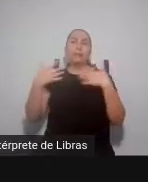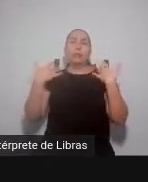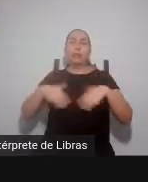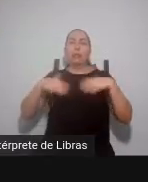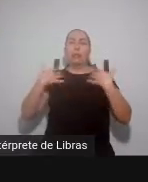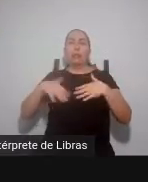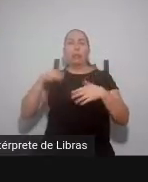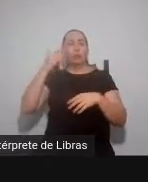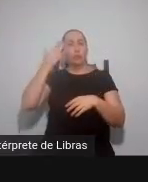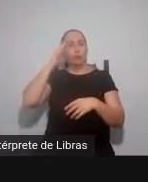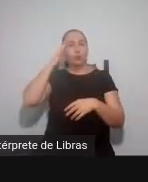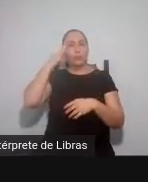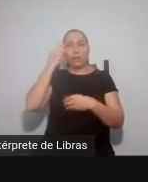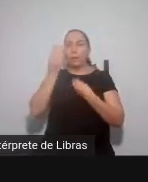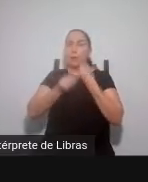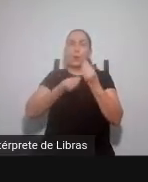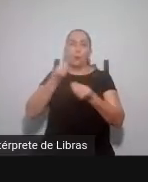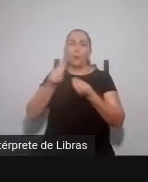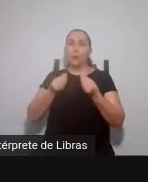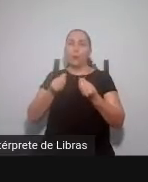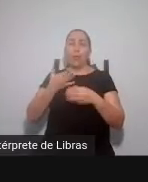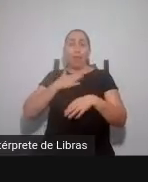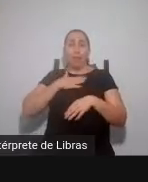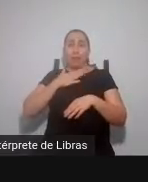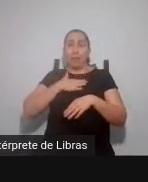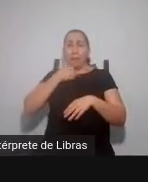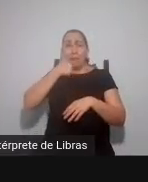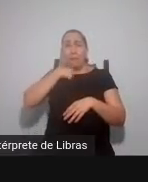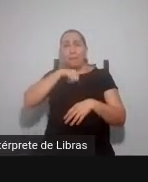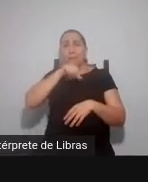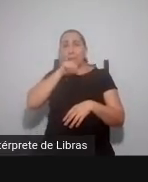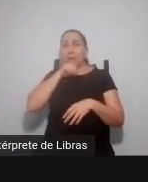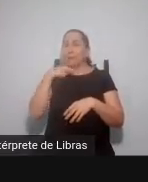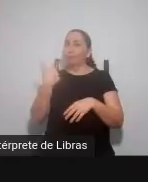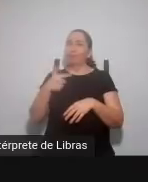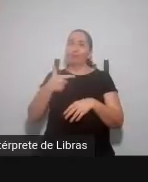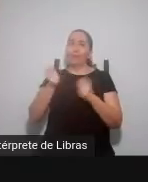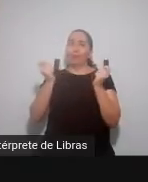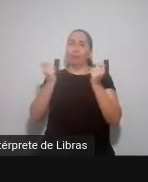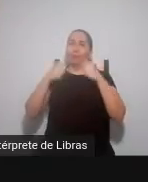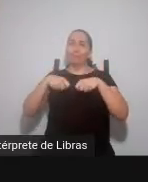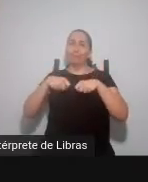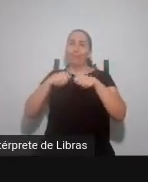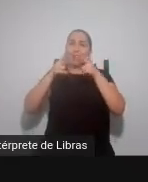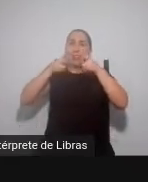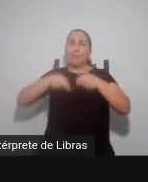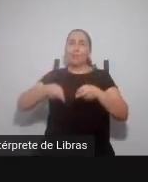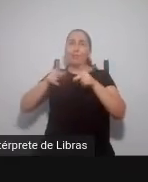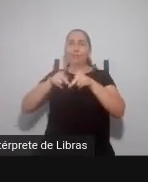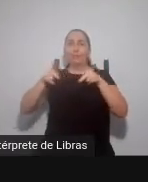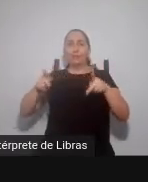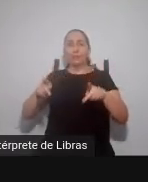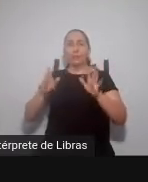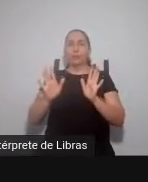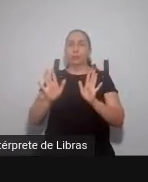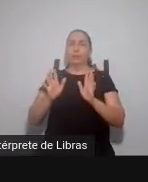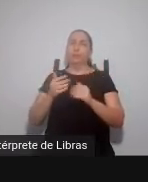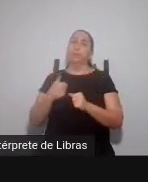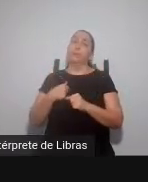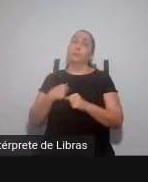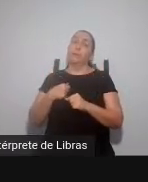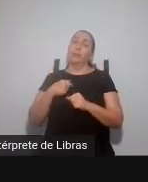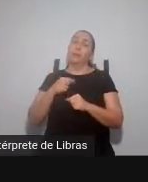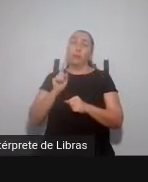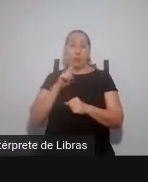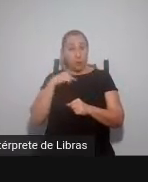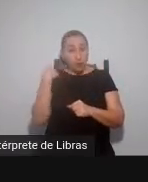sou professora, eu sou é mãe, certamente. E nós gostaríamos que elas participassem desse processo